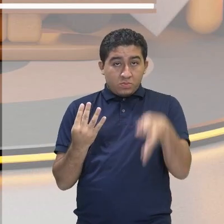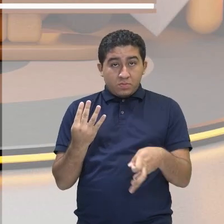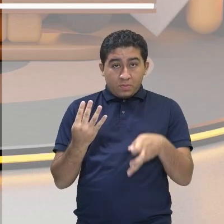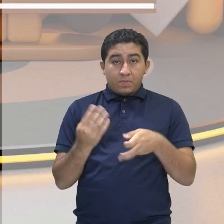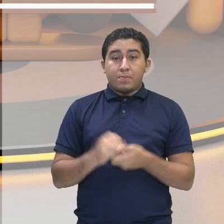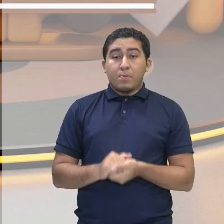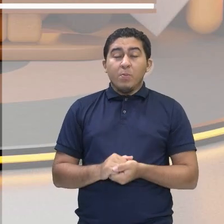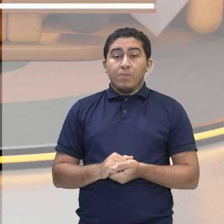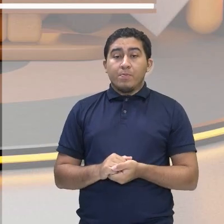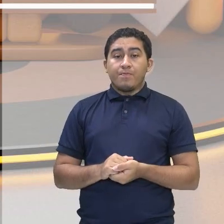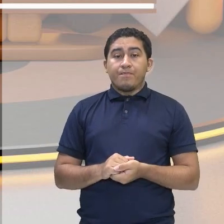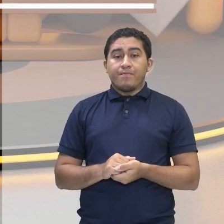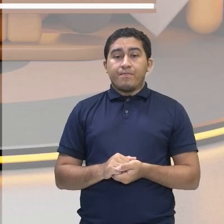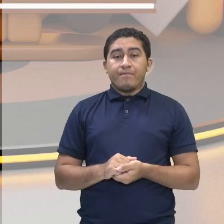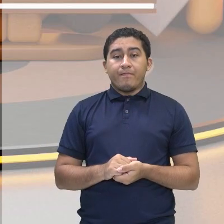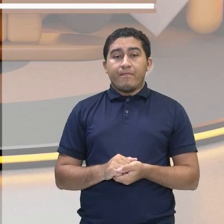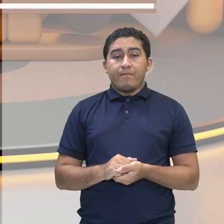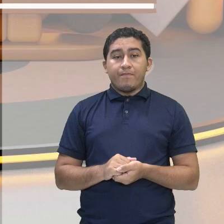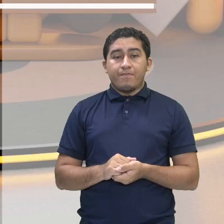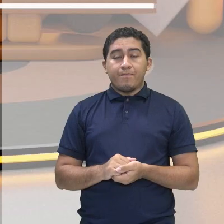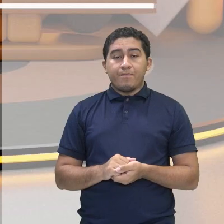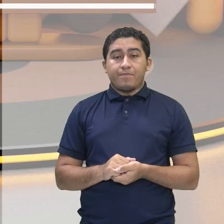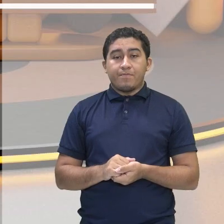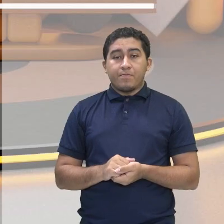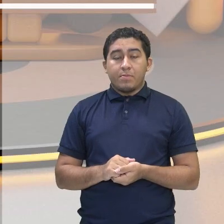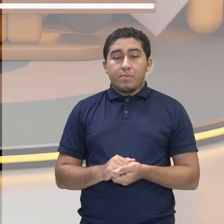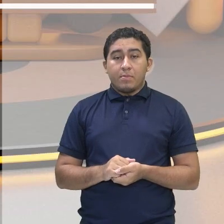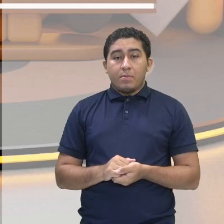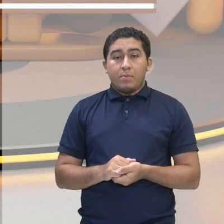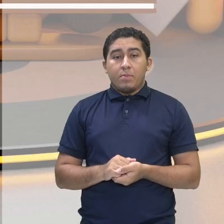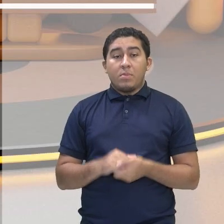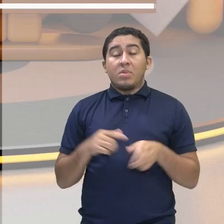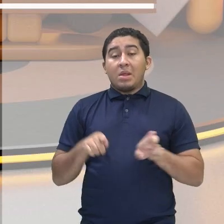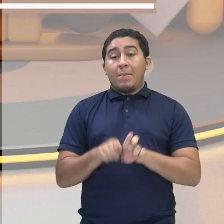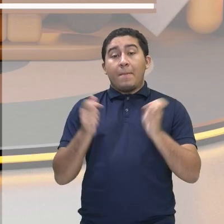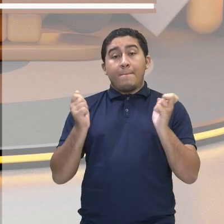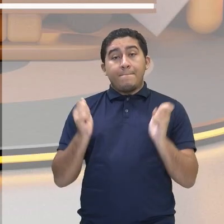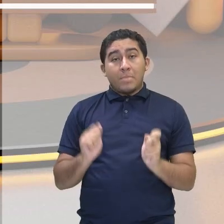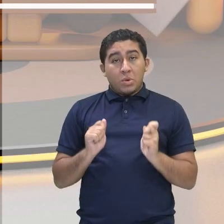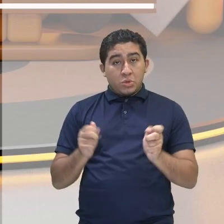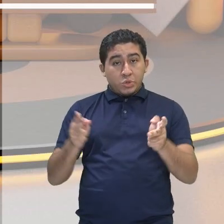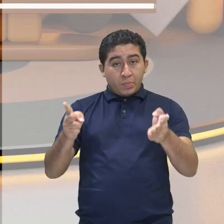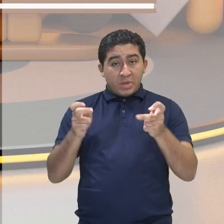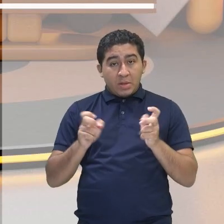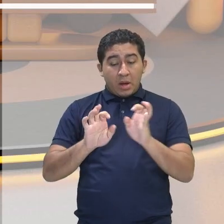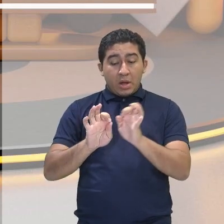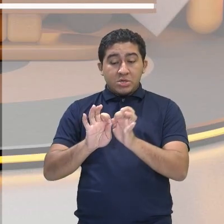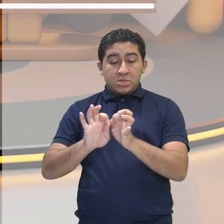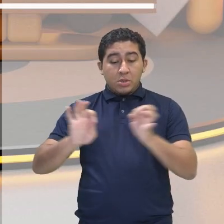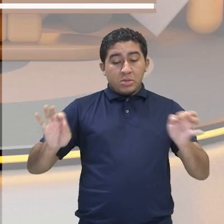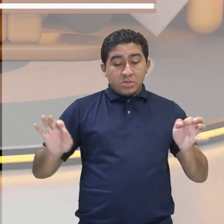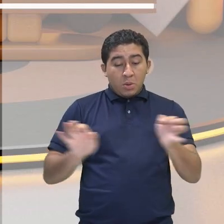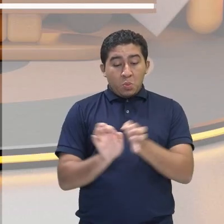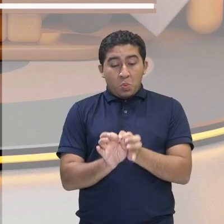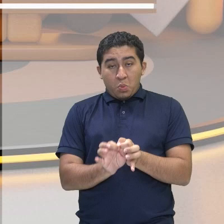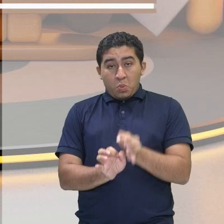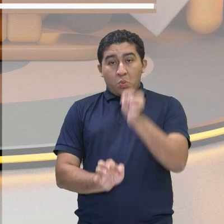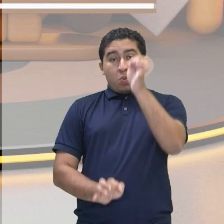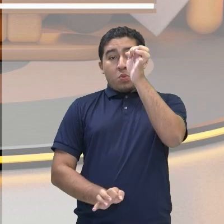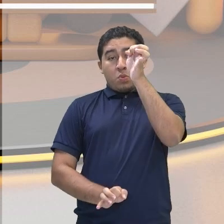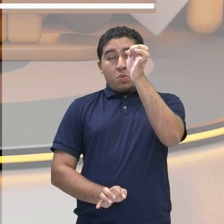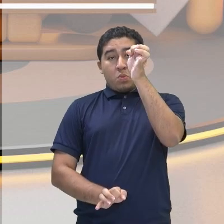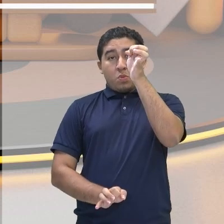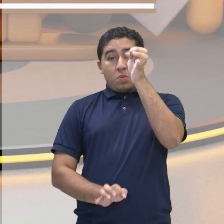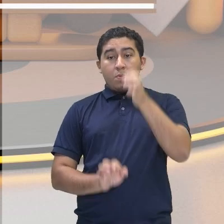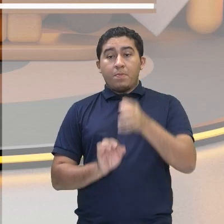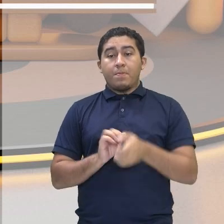E aí nós temos os limites, né, que a gente observa, a extensão territorial, né, mais ao norte, ali ao